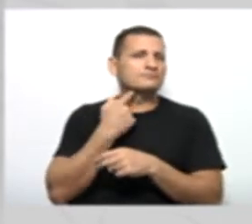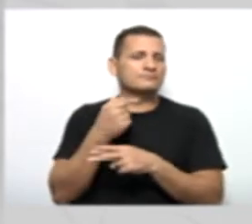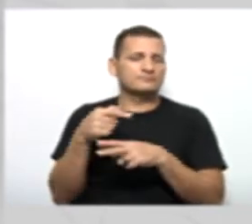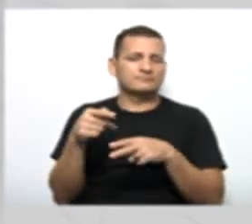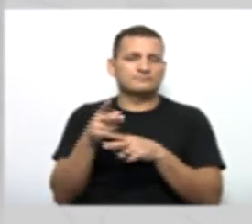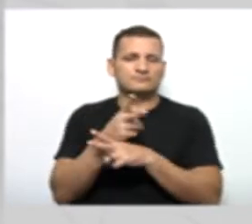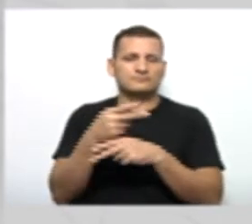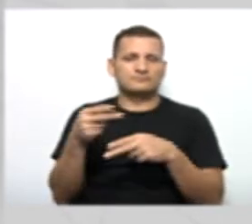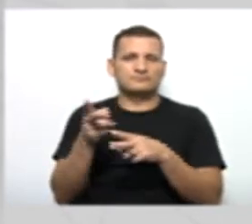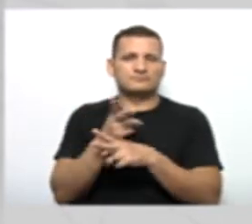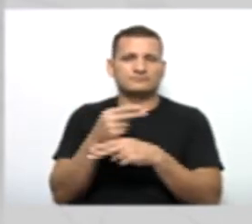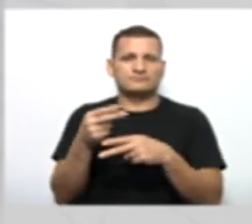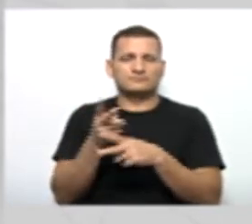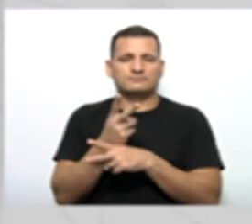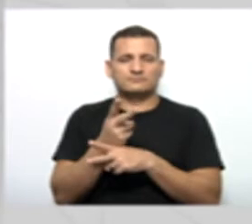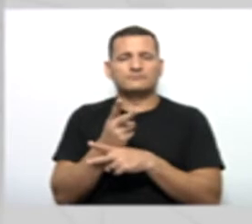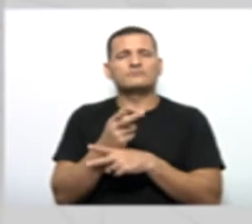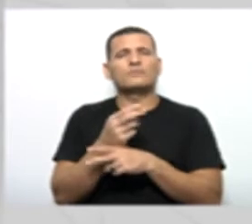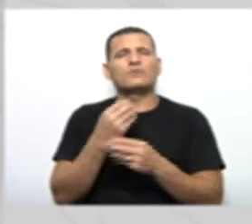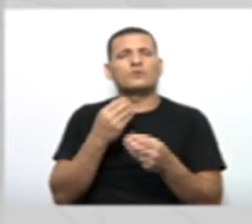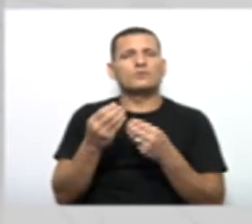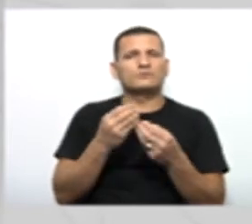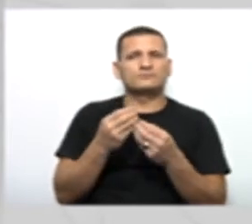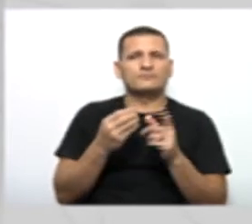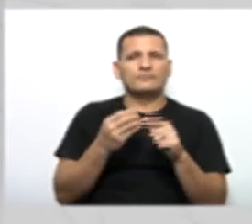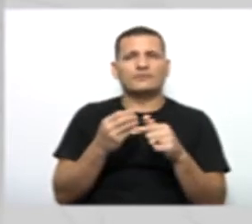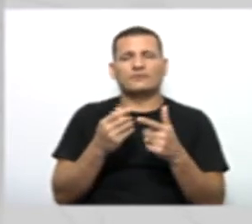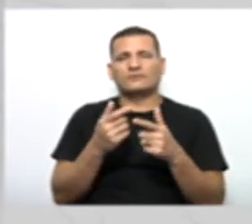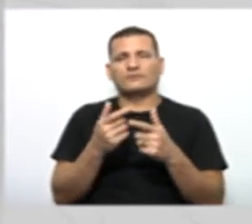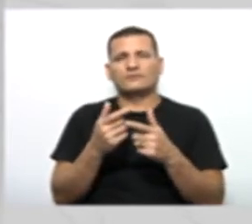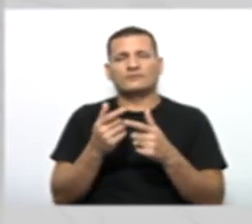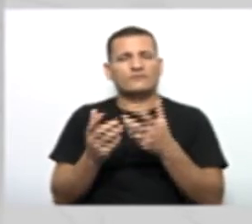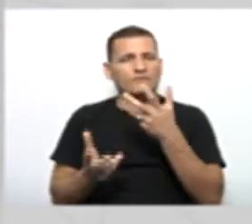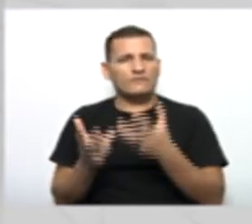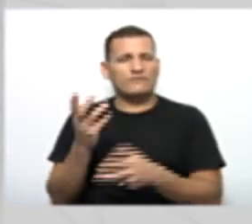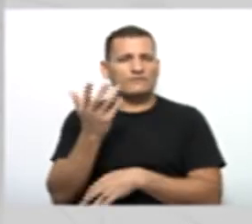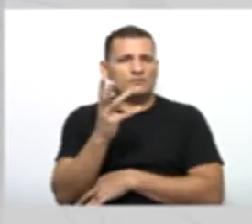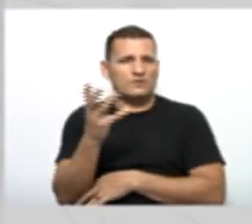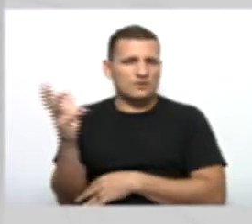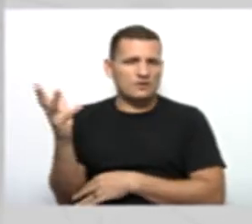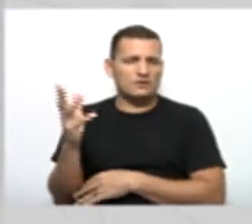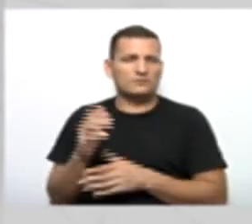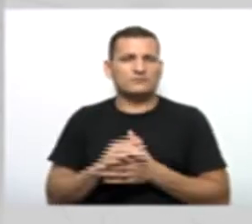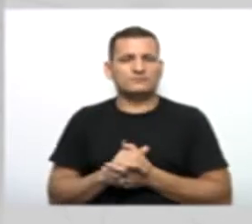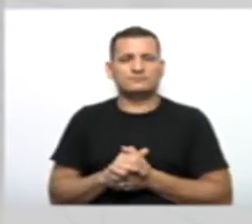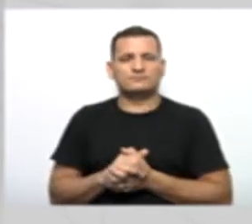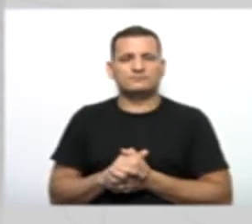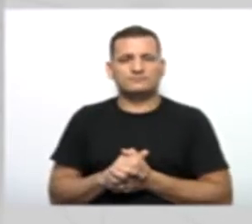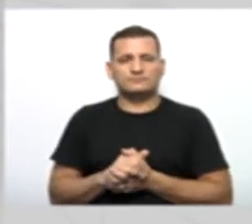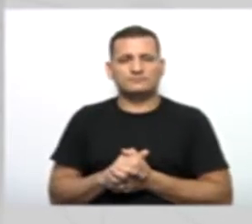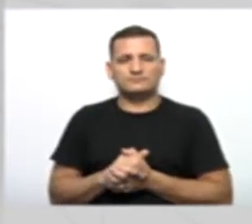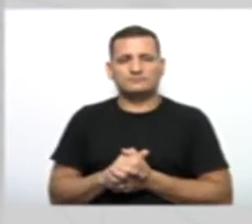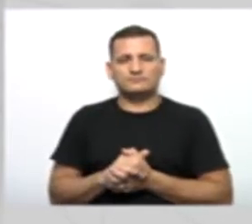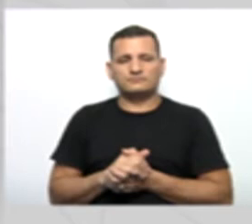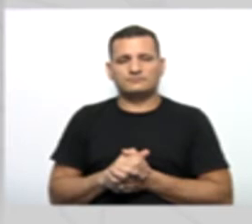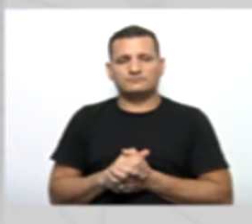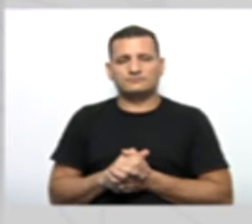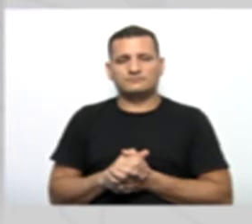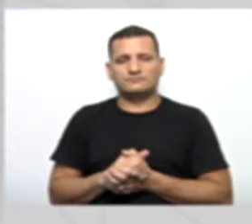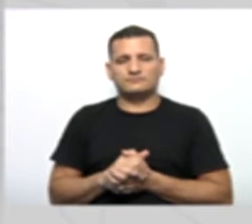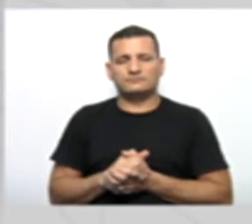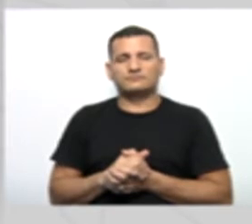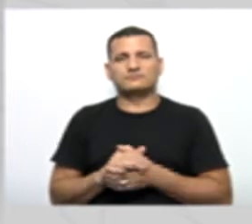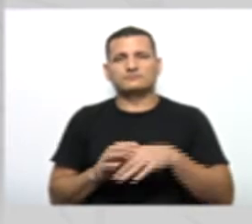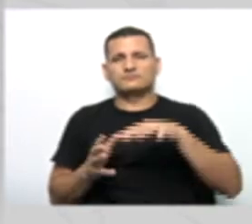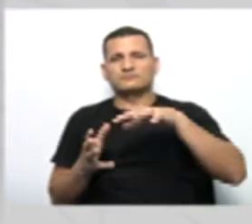Essa poluição do ar é causada por fuligem, por queima de florestas, que lançam poluentes no ar. E temos também o